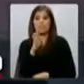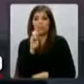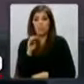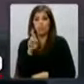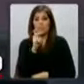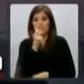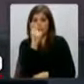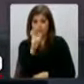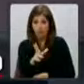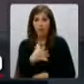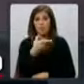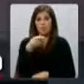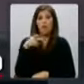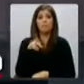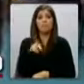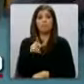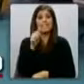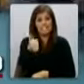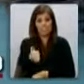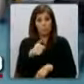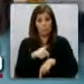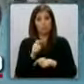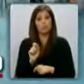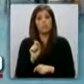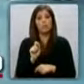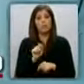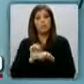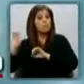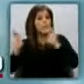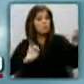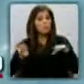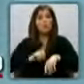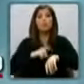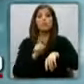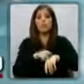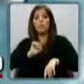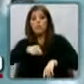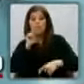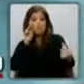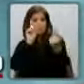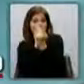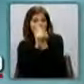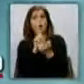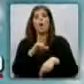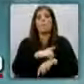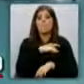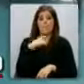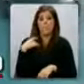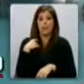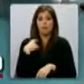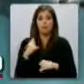19h05. A triagem, que determina quanto tempo deve demorar a ser visto por um médico, foi feita